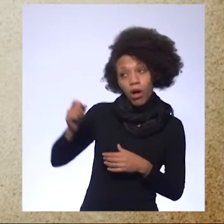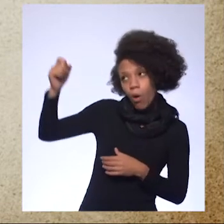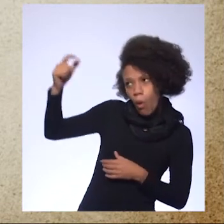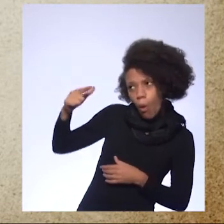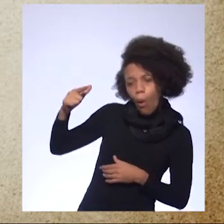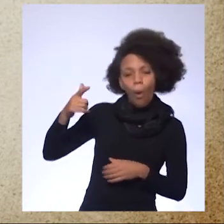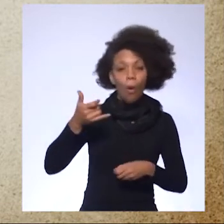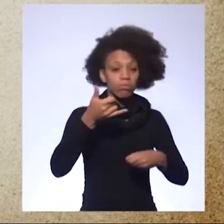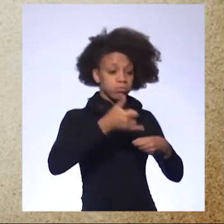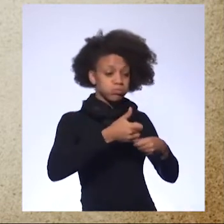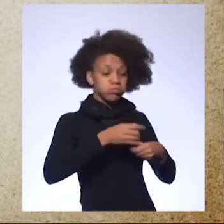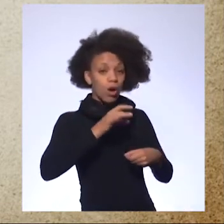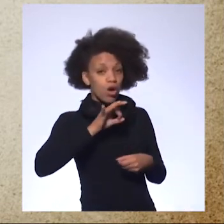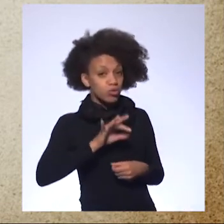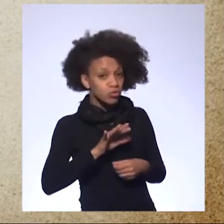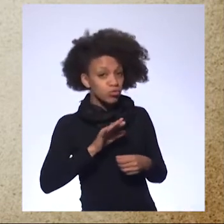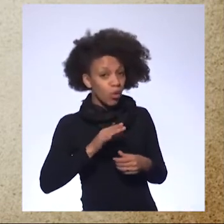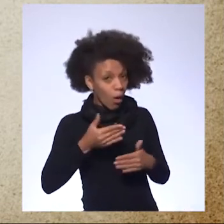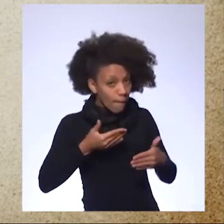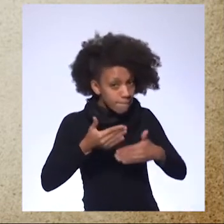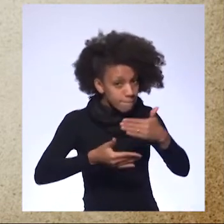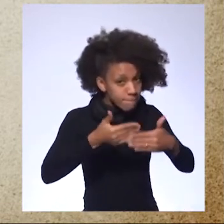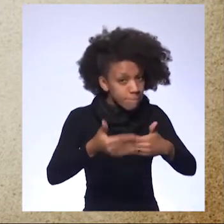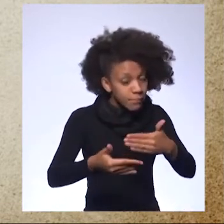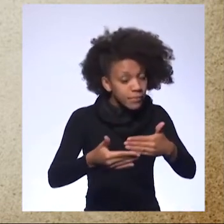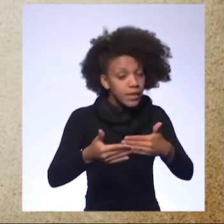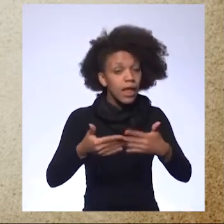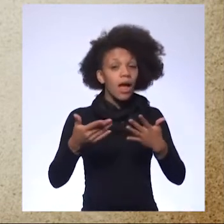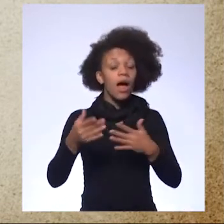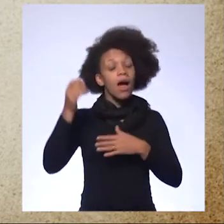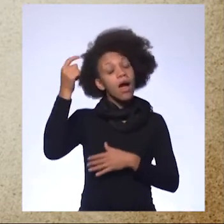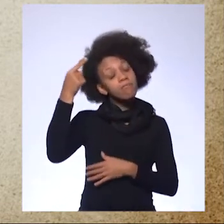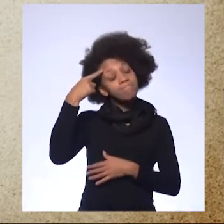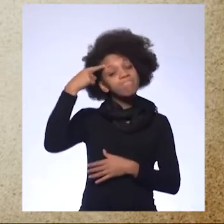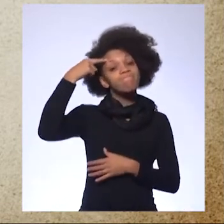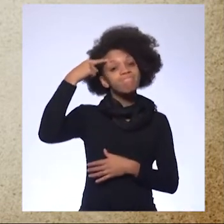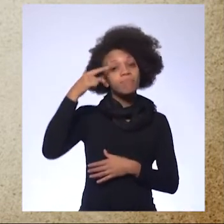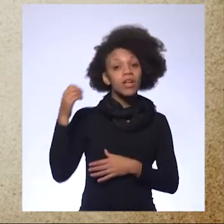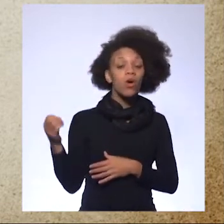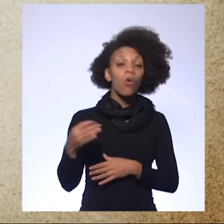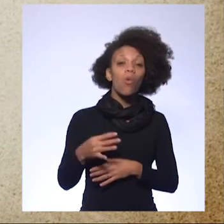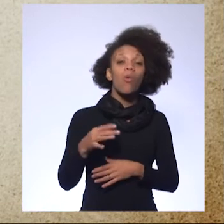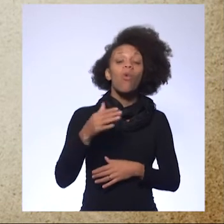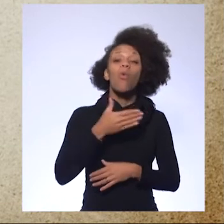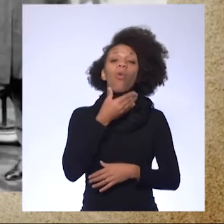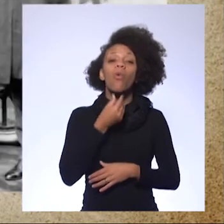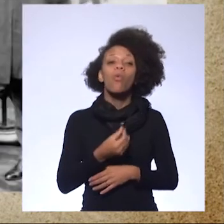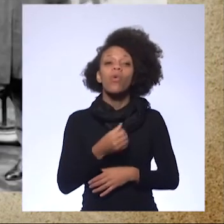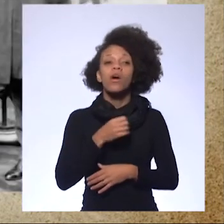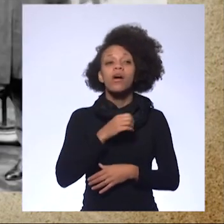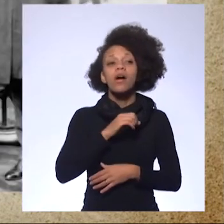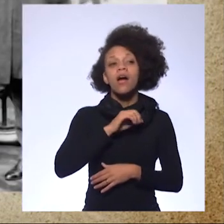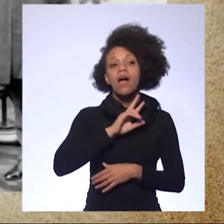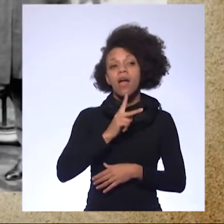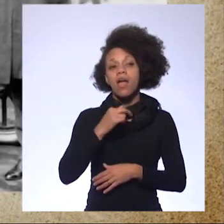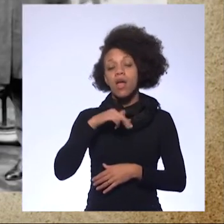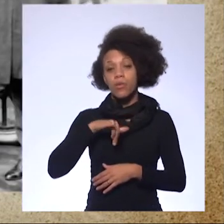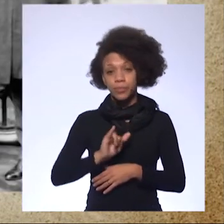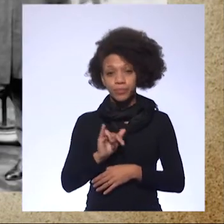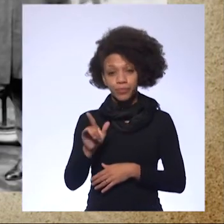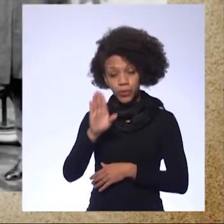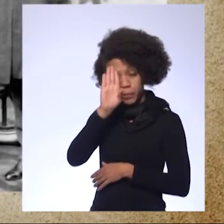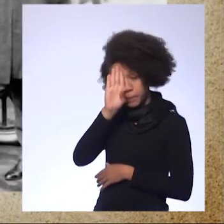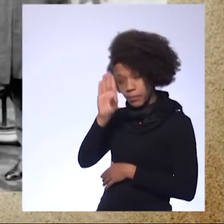o petróleo só teve sua história continuada graças à ideia de um outro grande nome, seu salvador, Henry Ford, o